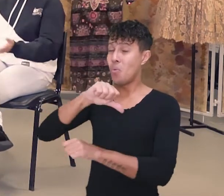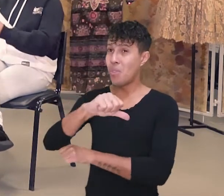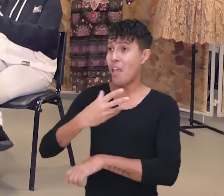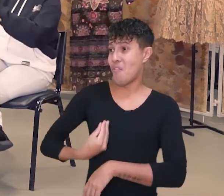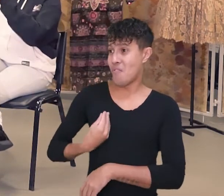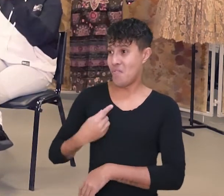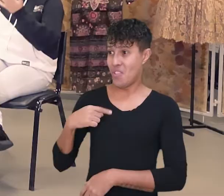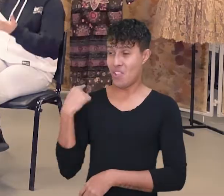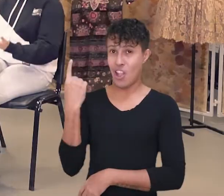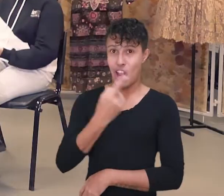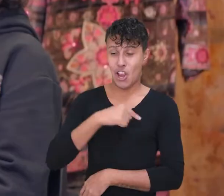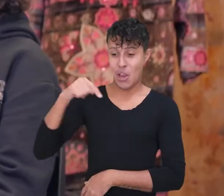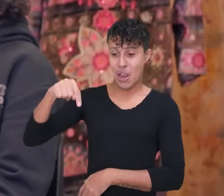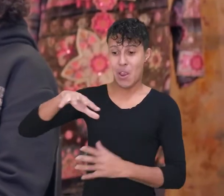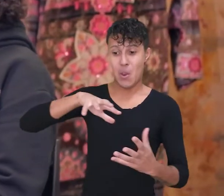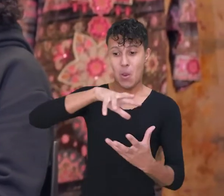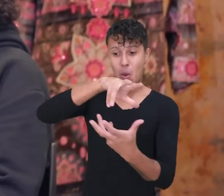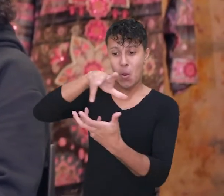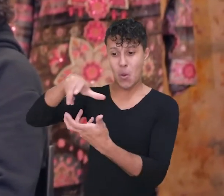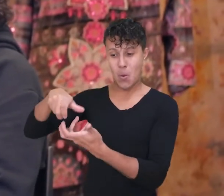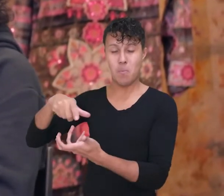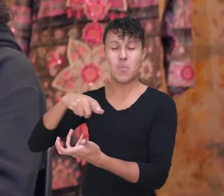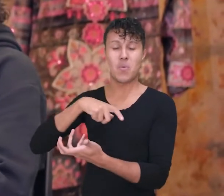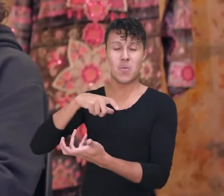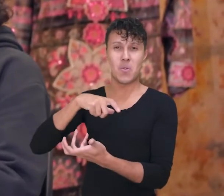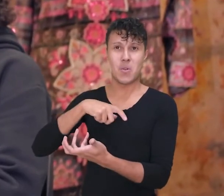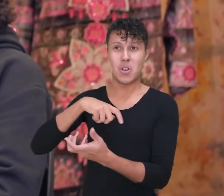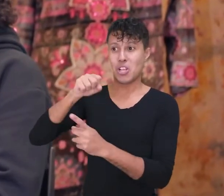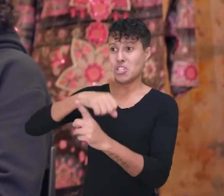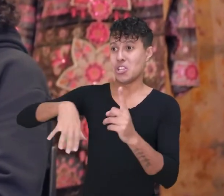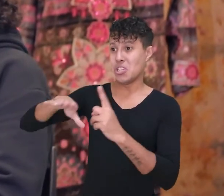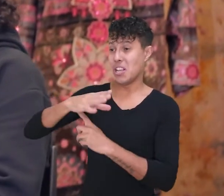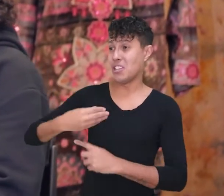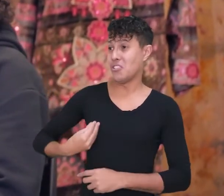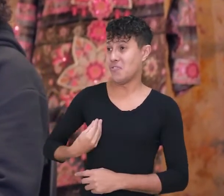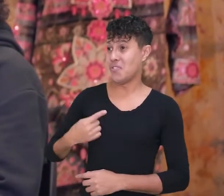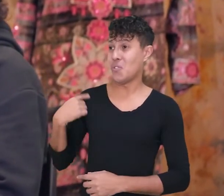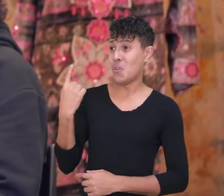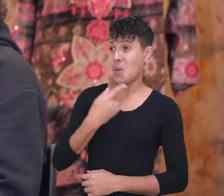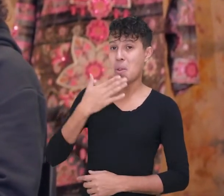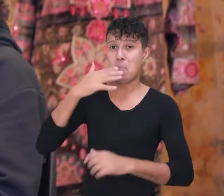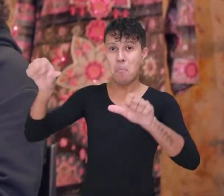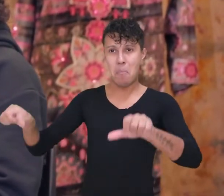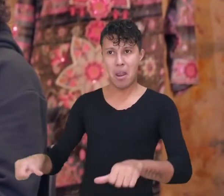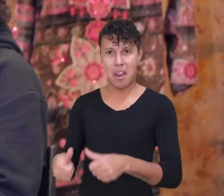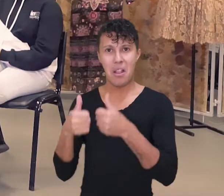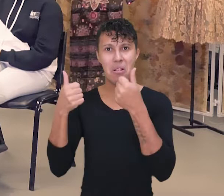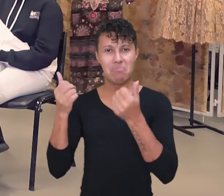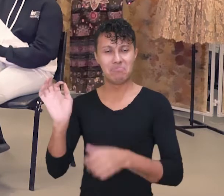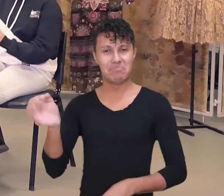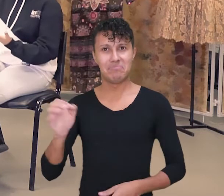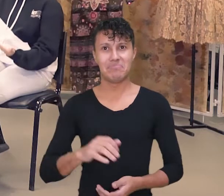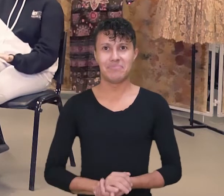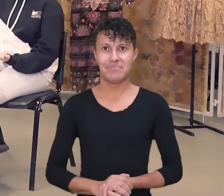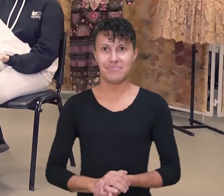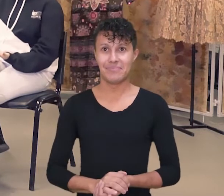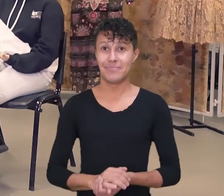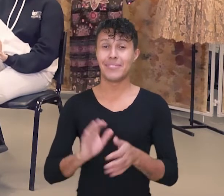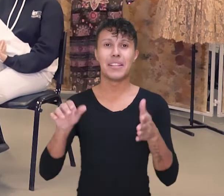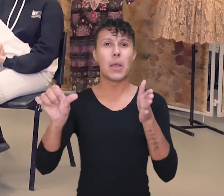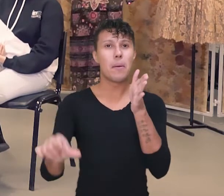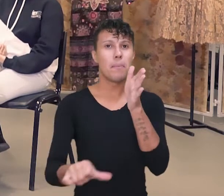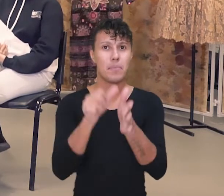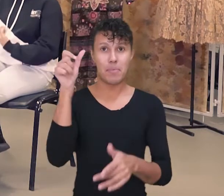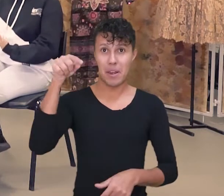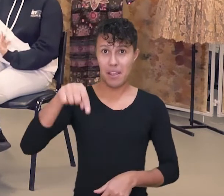nossa vivência nesse belo, lindo planeta que a gente tem, nessa bela, linda sociedade, vai ser melhor. E, bom, pela primeira